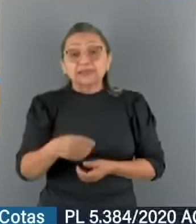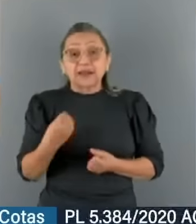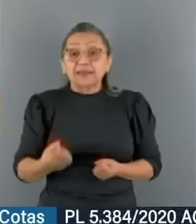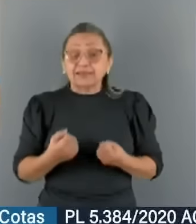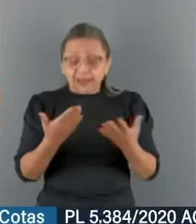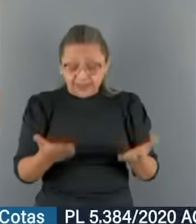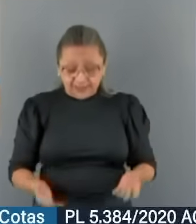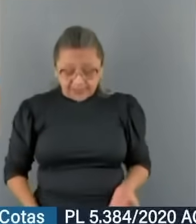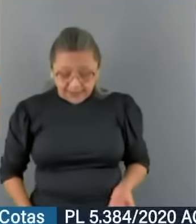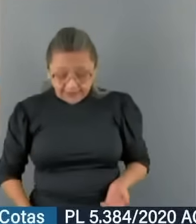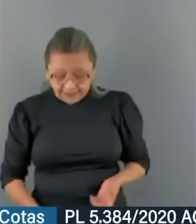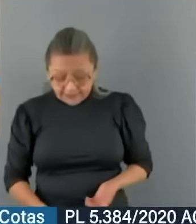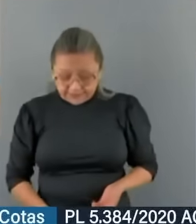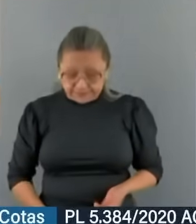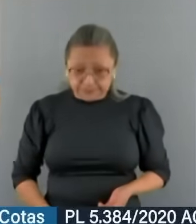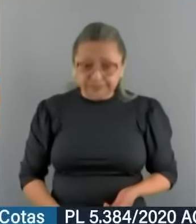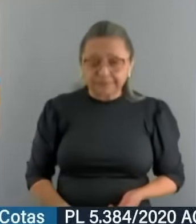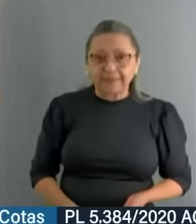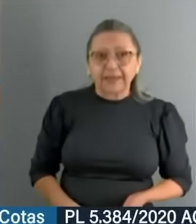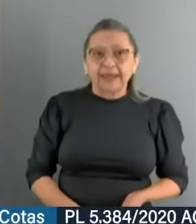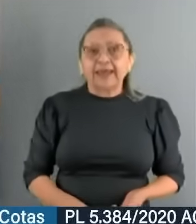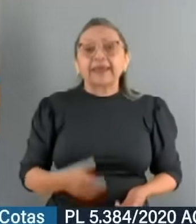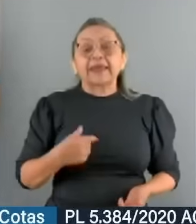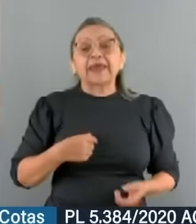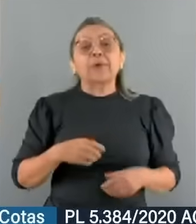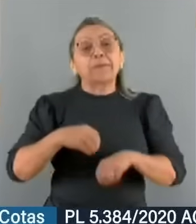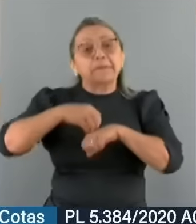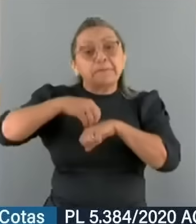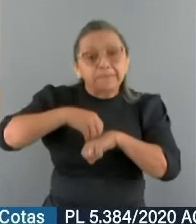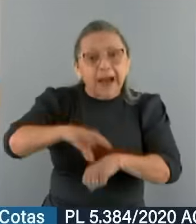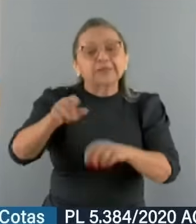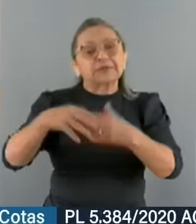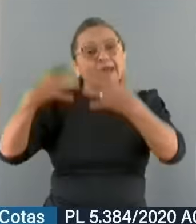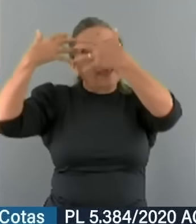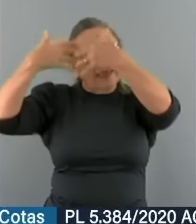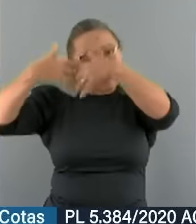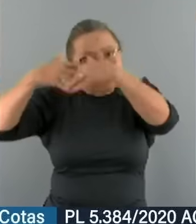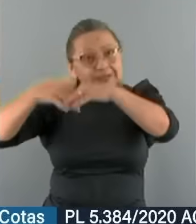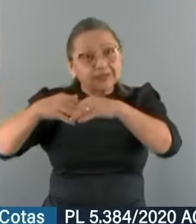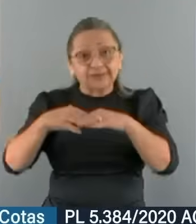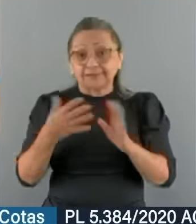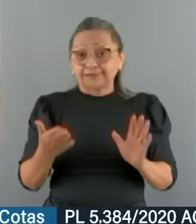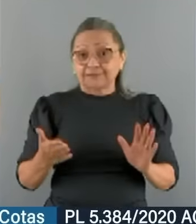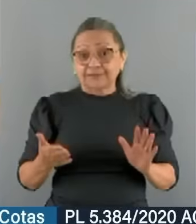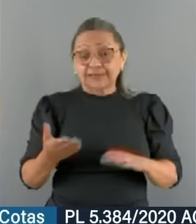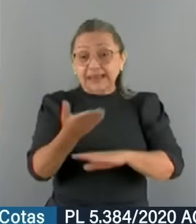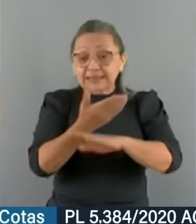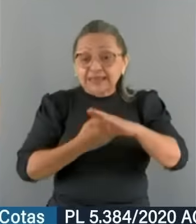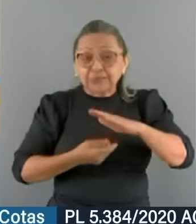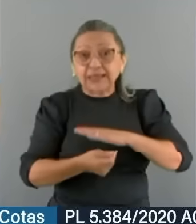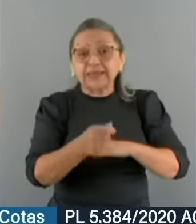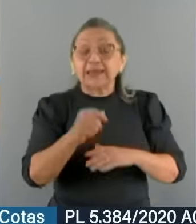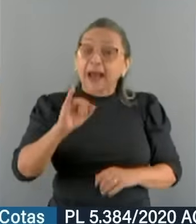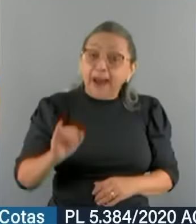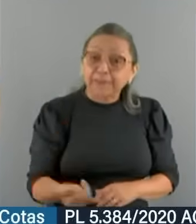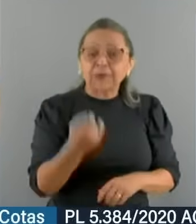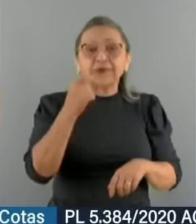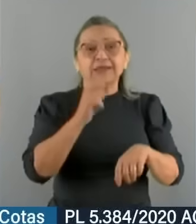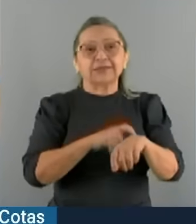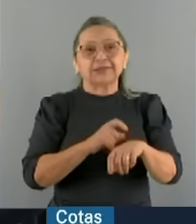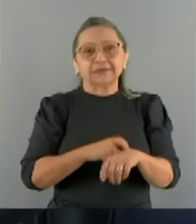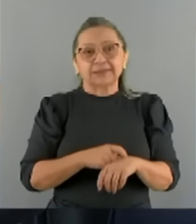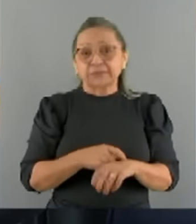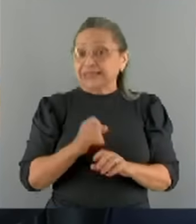entregue. E eu lhe faço uma reflexão. A delação está aí. Aproveite. Lula que mandou.